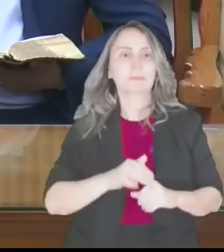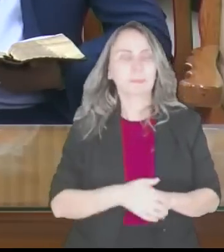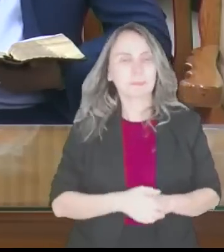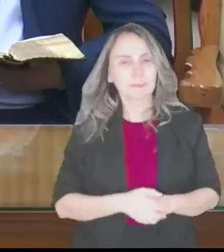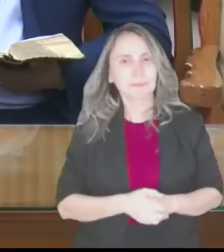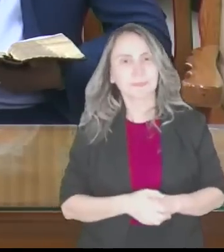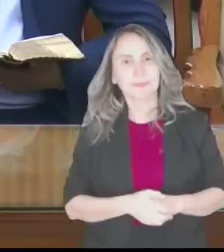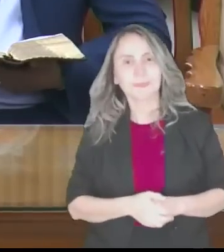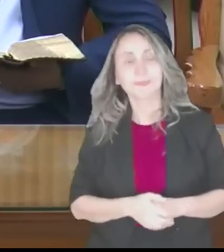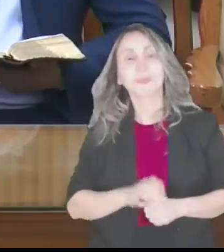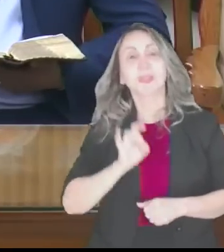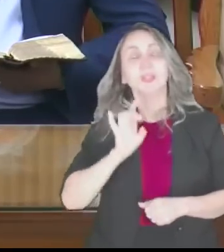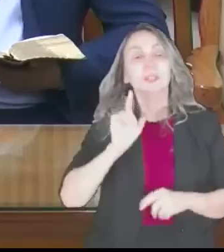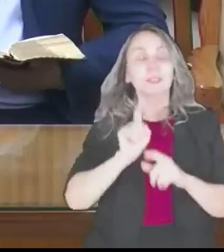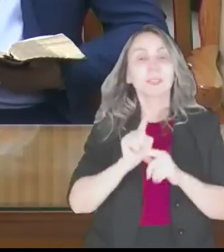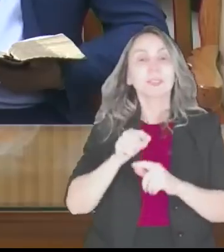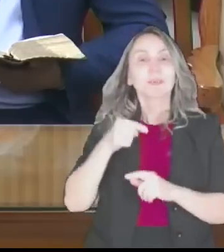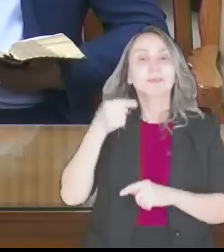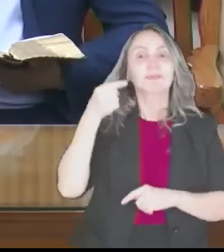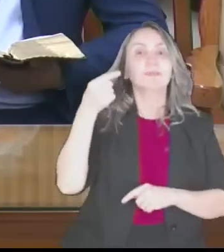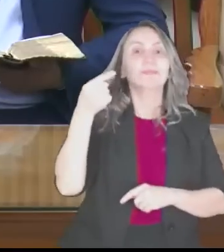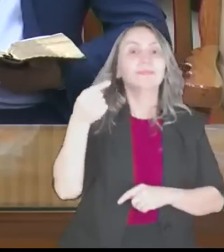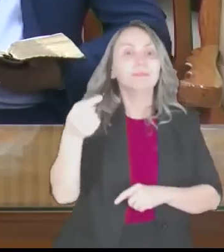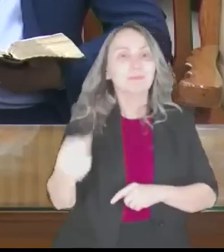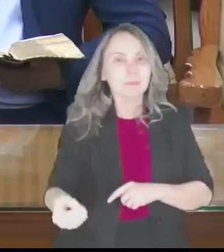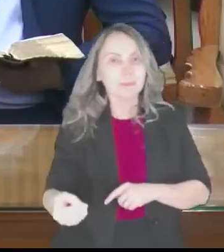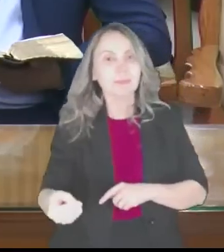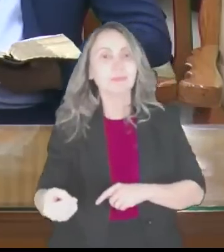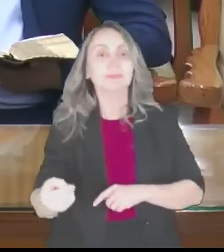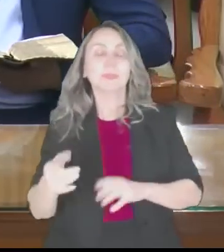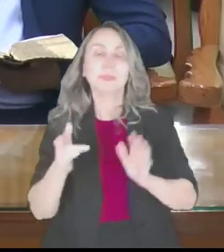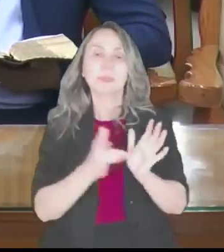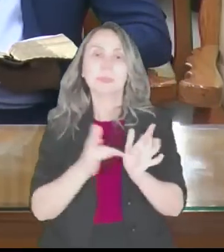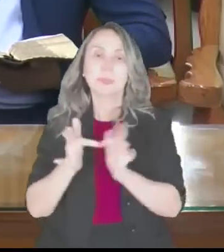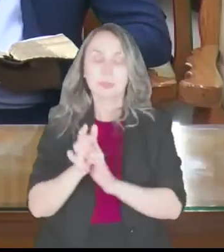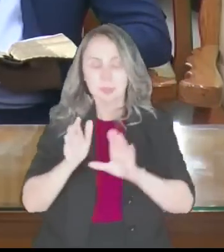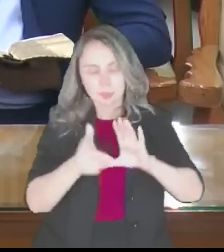minhas testemunhas. Agora pode contar o que vocês viram. Pode contar o que vocês viram.